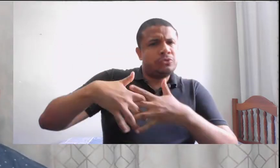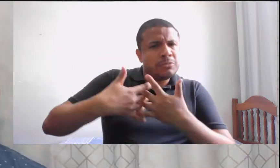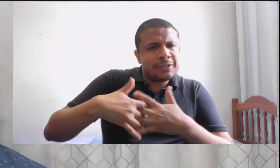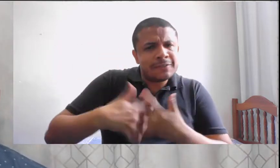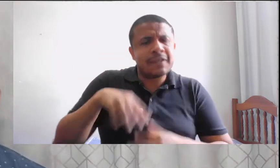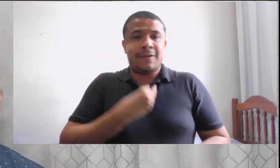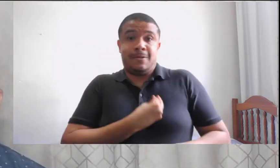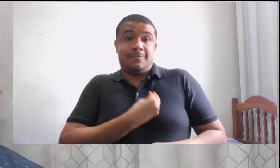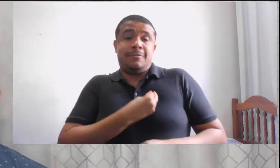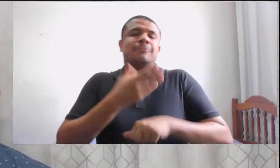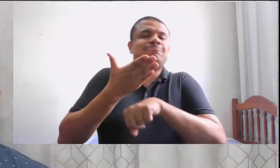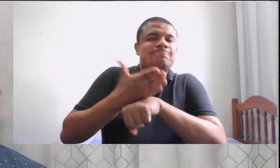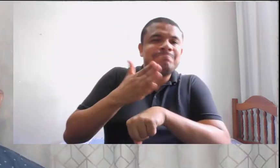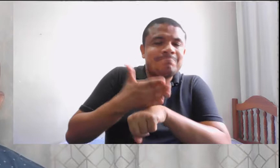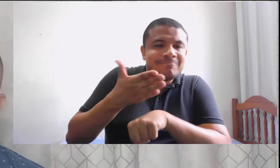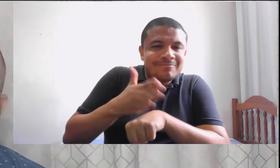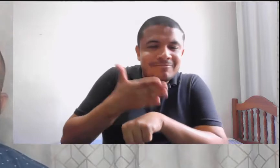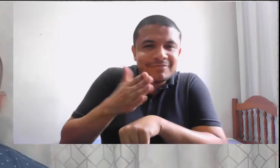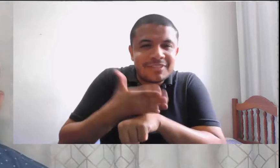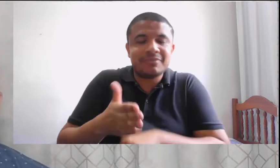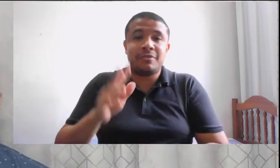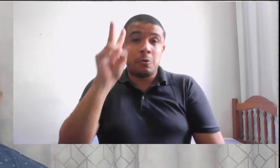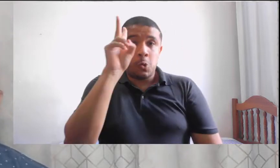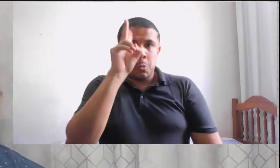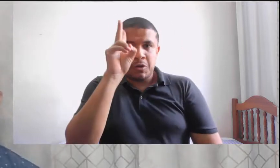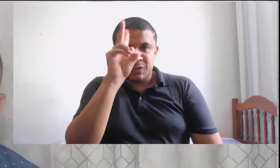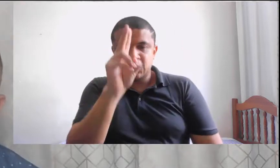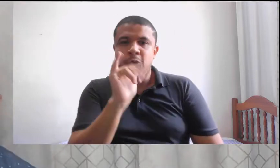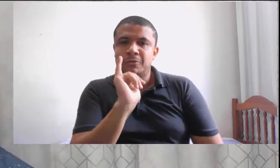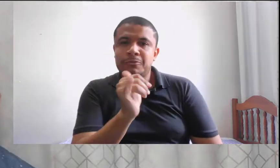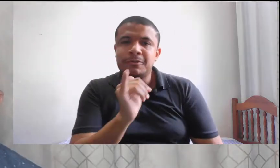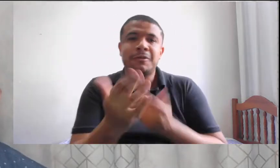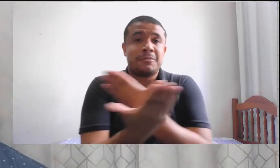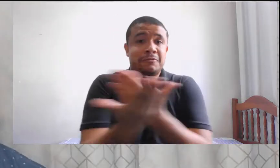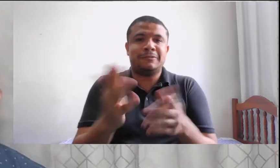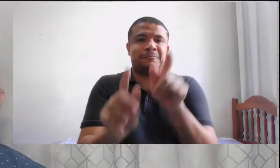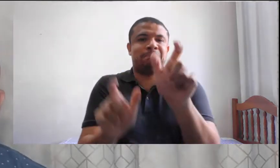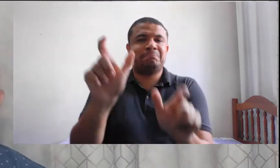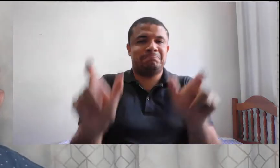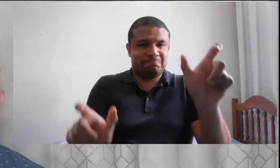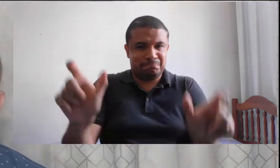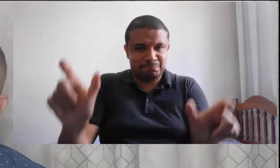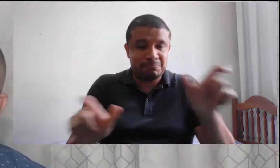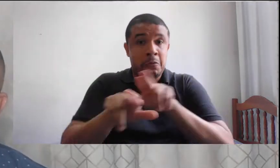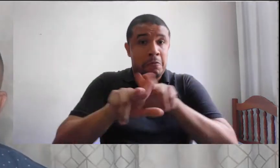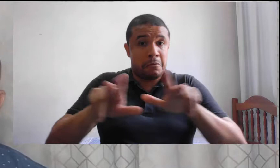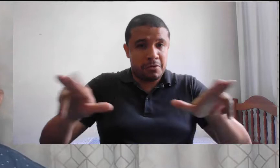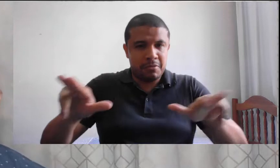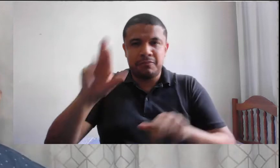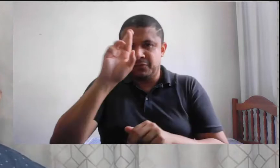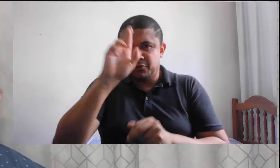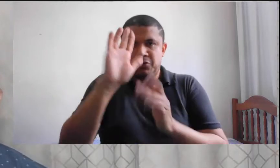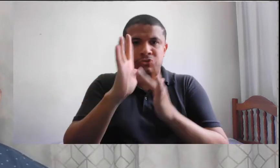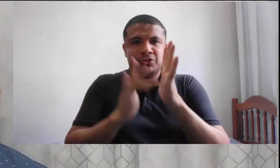isso para as nossas vidas, contando umas histórias para os irmãos, de maneira tal que eu creio que o Senhor